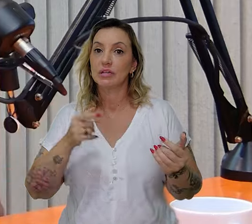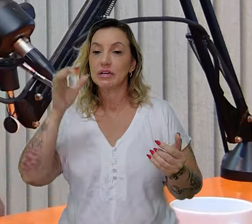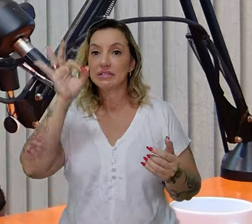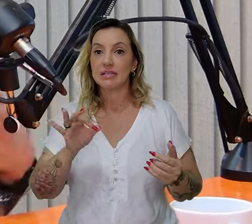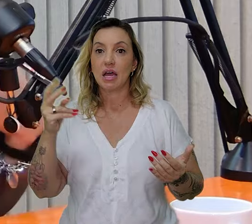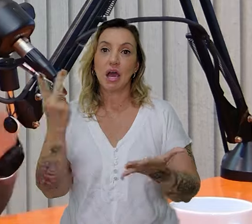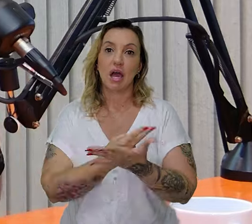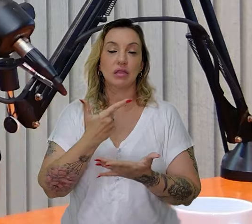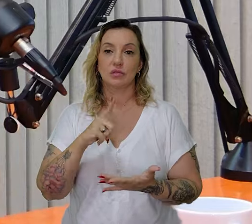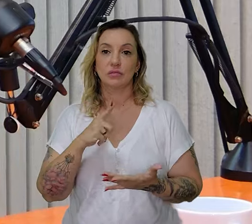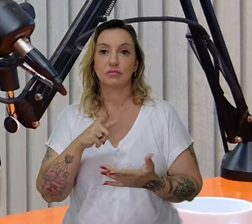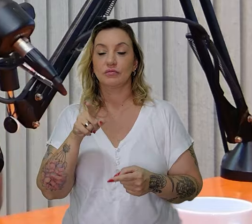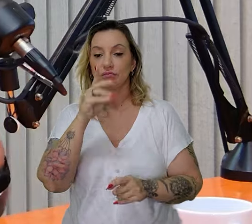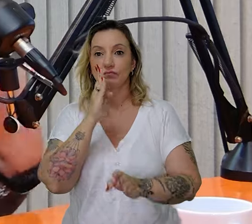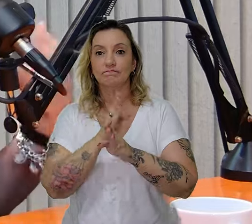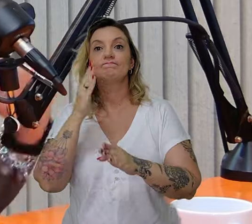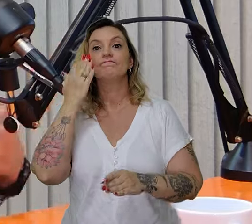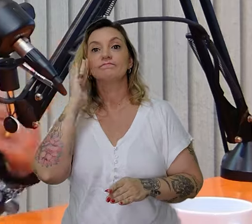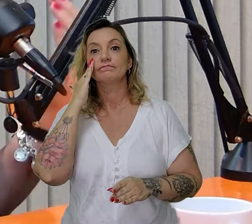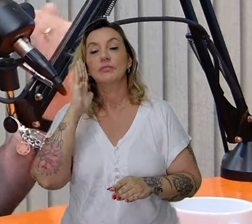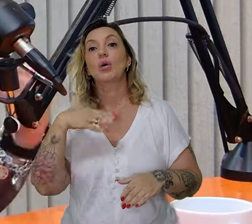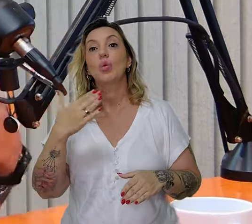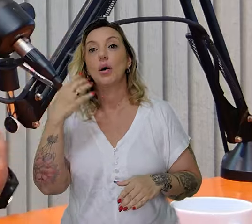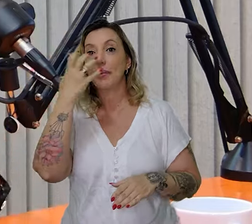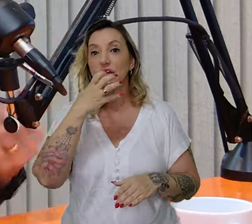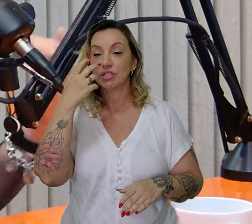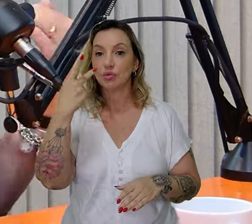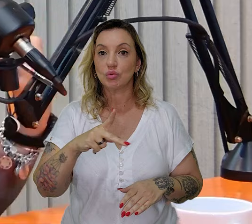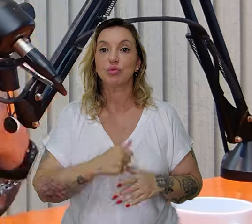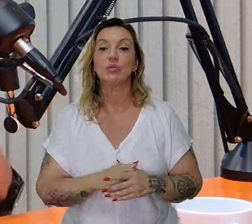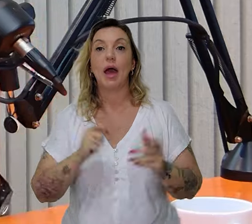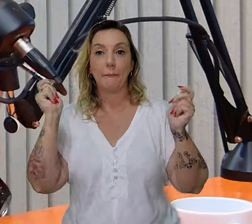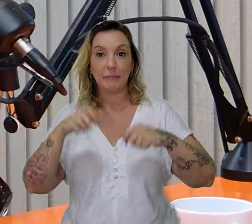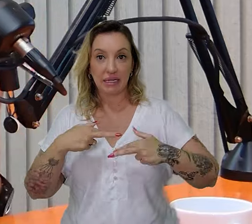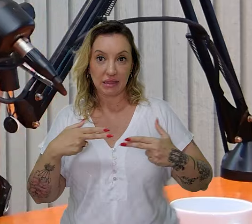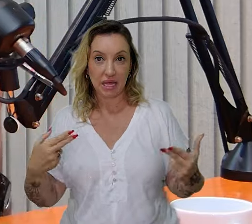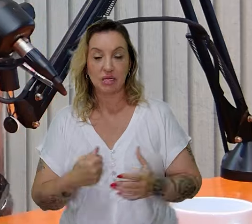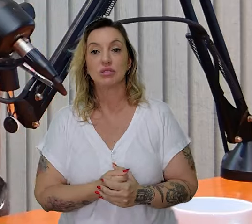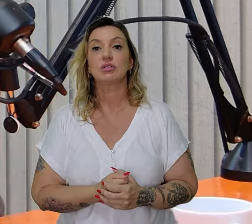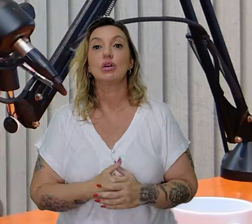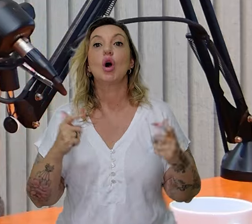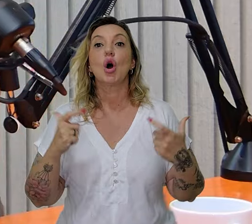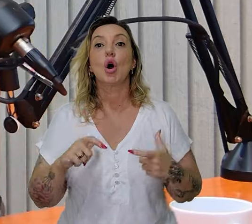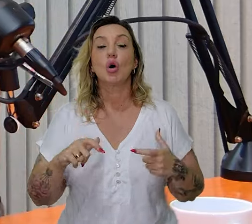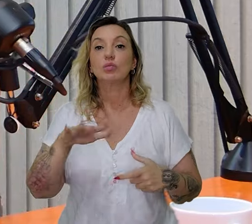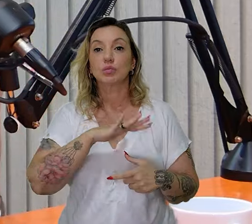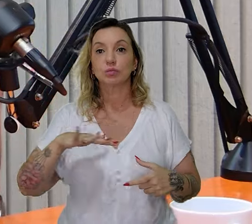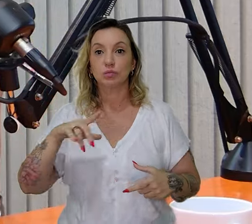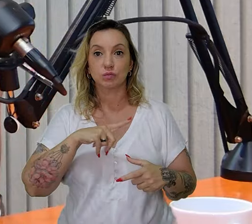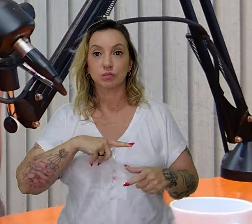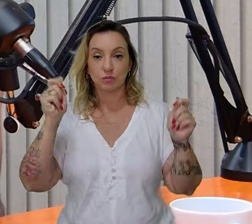tem errado tem você se descobrir e entender Quais são as suas paixões Quais são as suas habilidades e onde o mercado